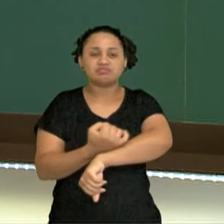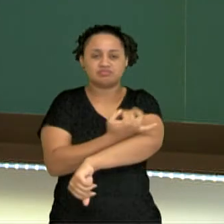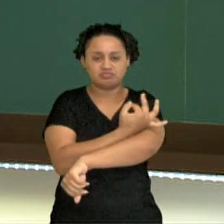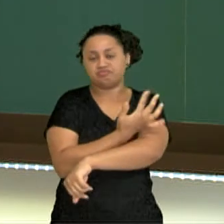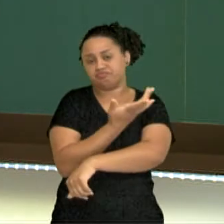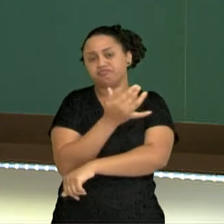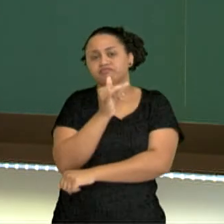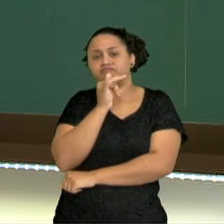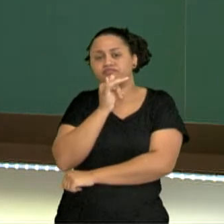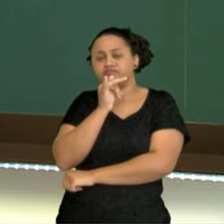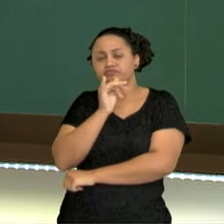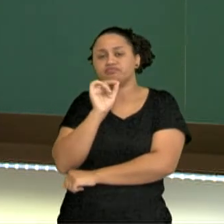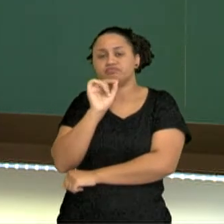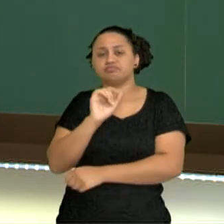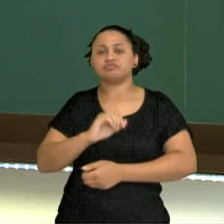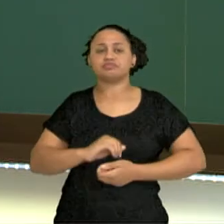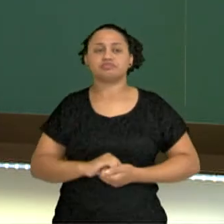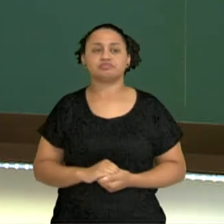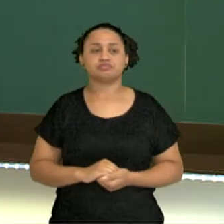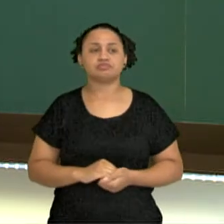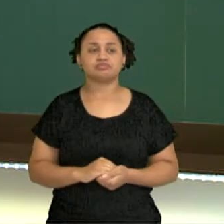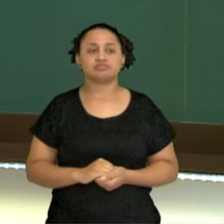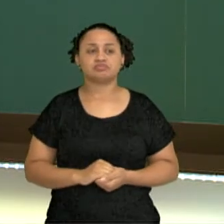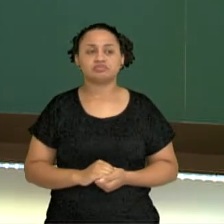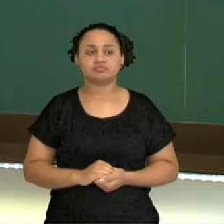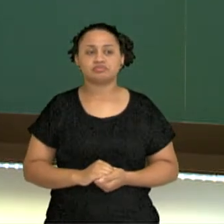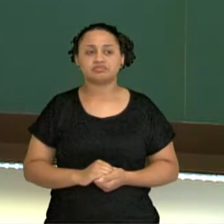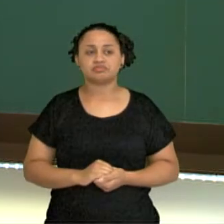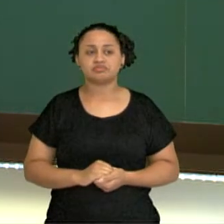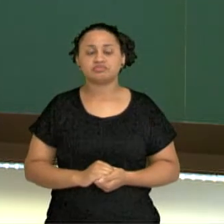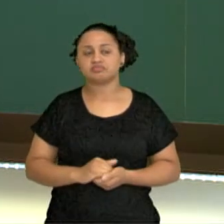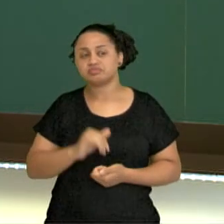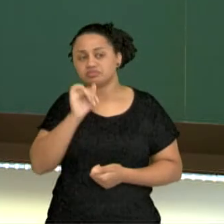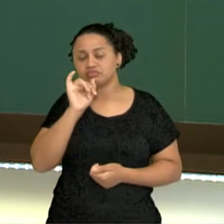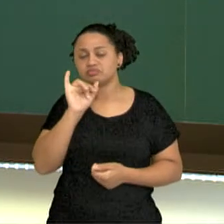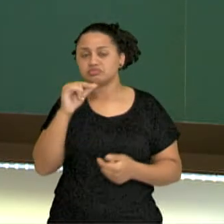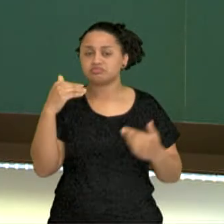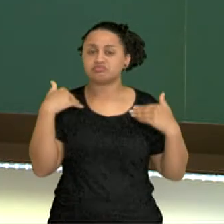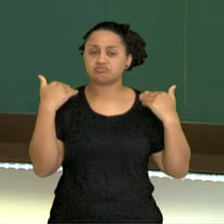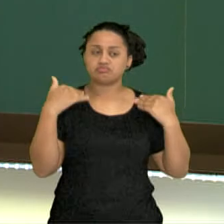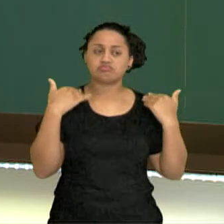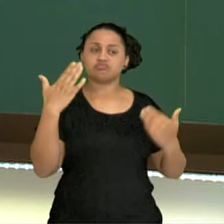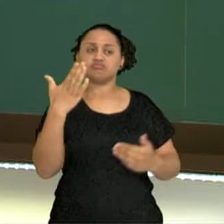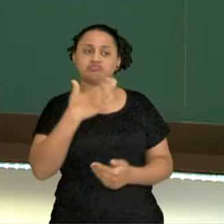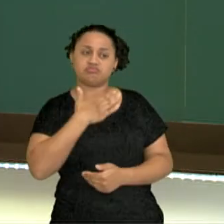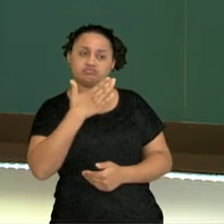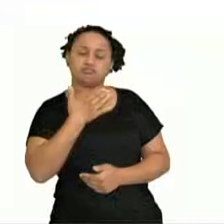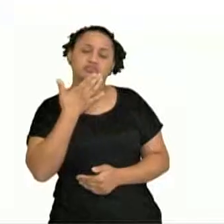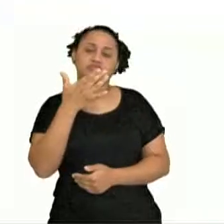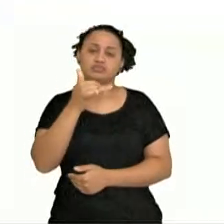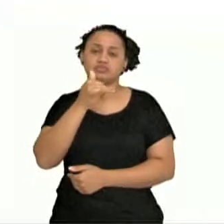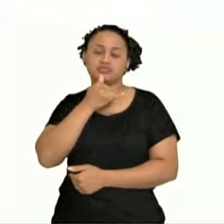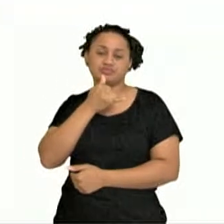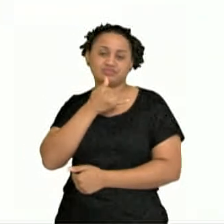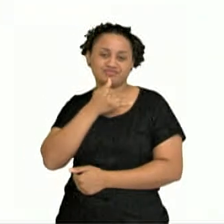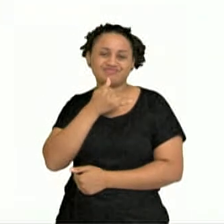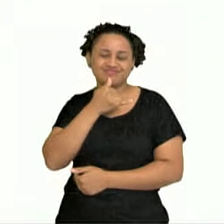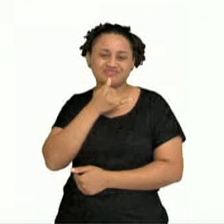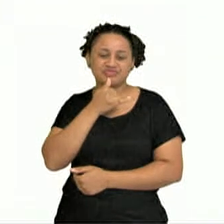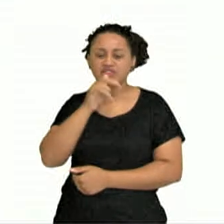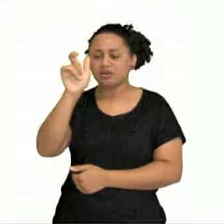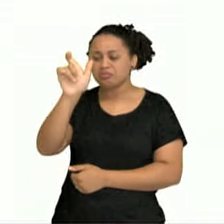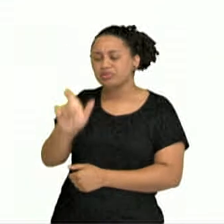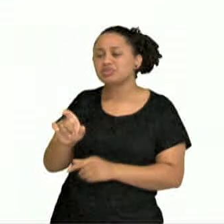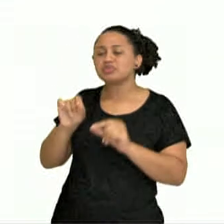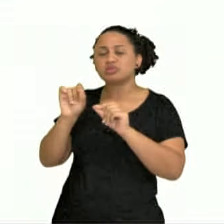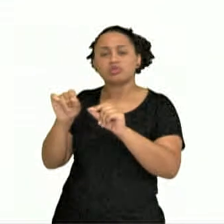Por exemplo, alegria, surpresa, enojo, frustração ou tristeza. Então, as exclamações são aquelas em que o falante